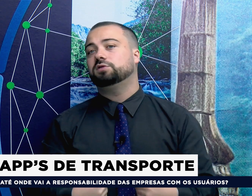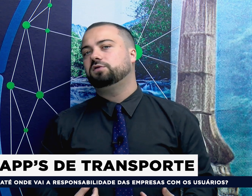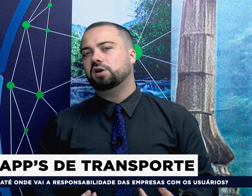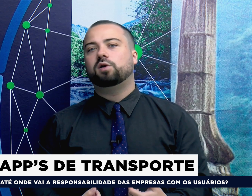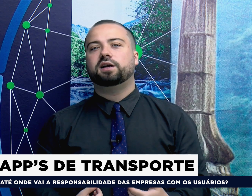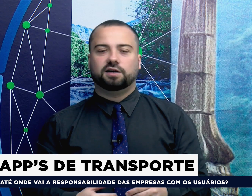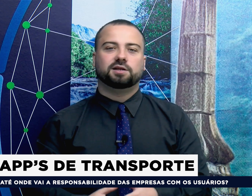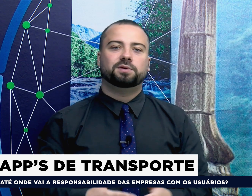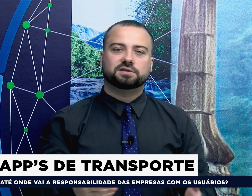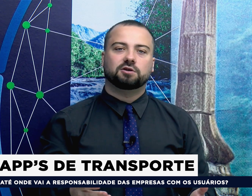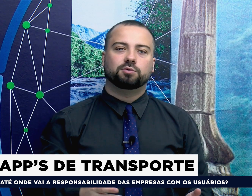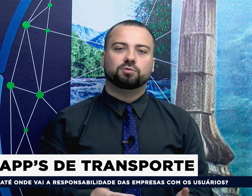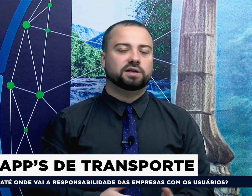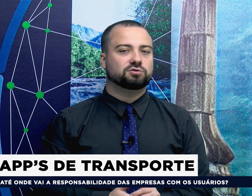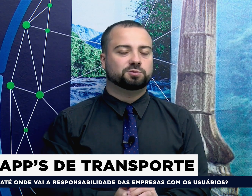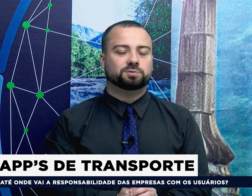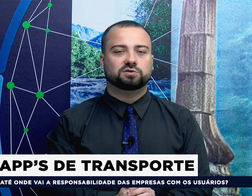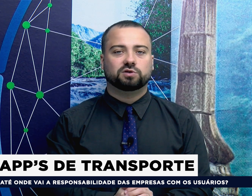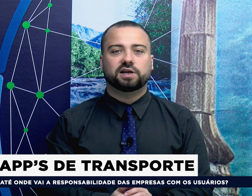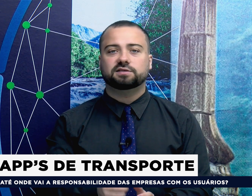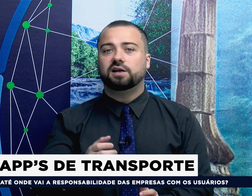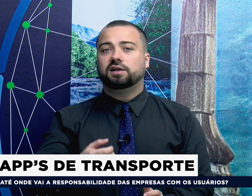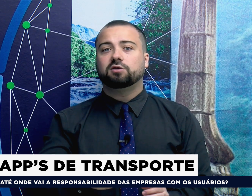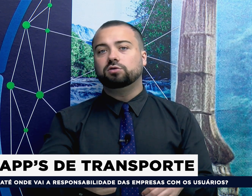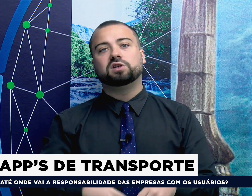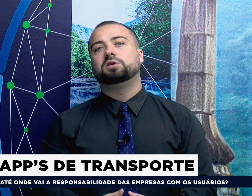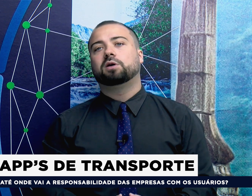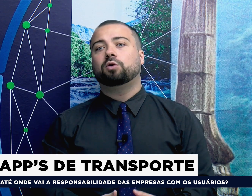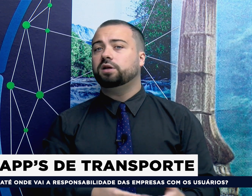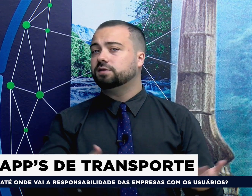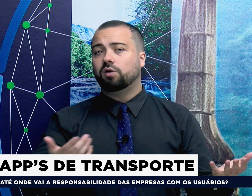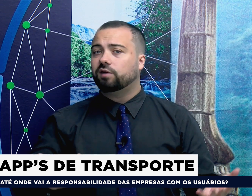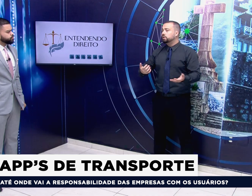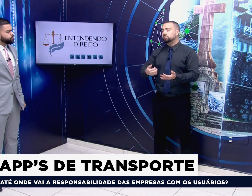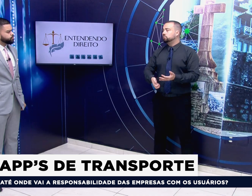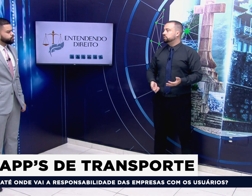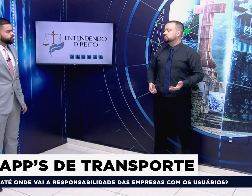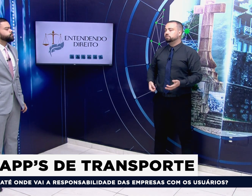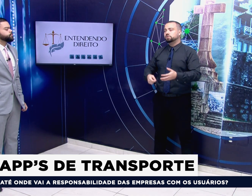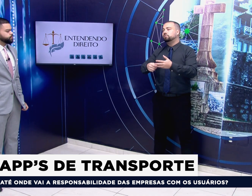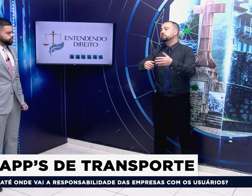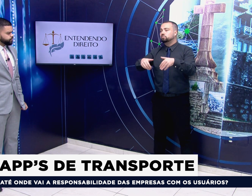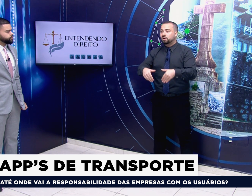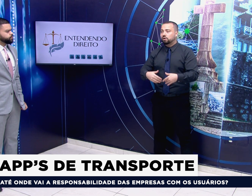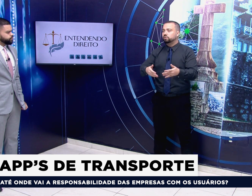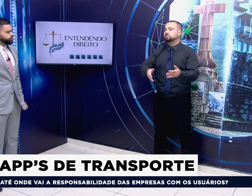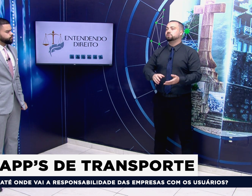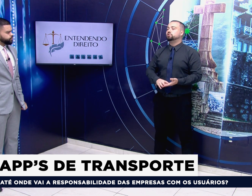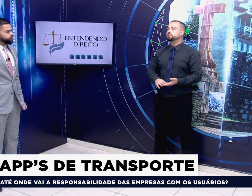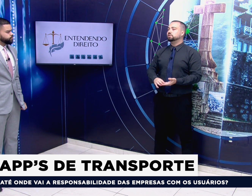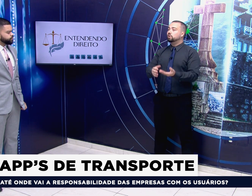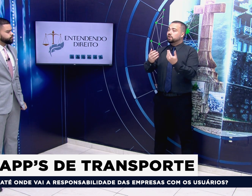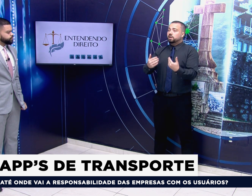pessoas, inclusive eu era, até pesquisar um pouco mais um tipo de pessoa dessa, que quando termina uma corrida, você não avalia o motorista, você não avalia o carro que